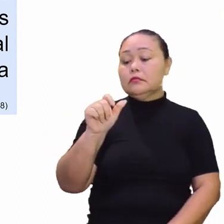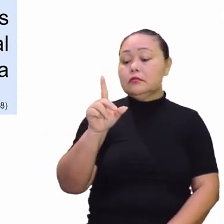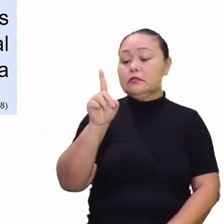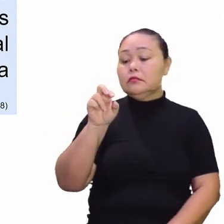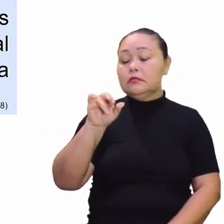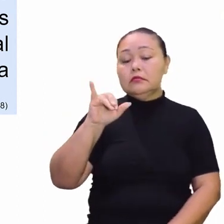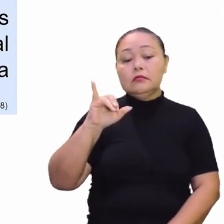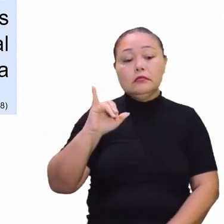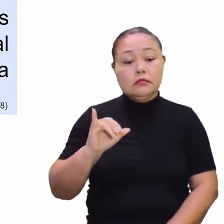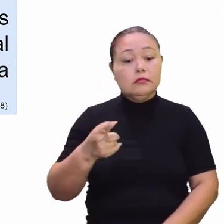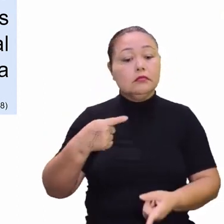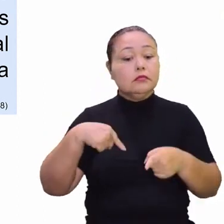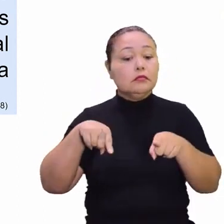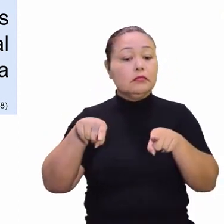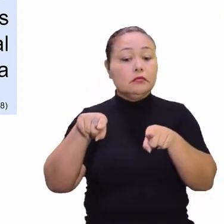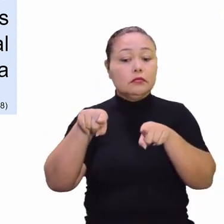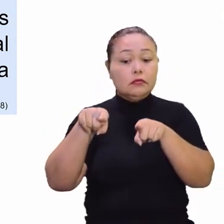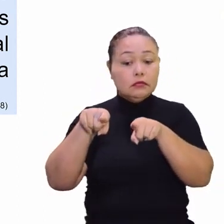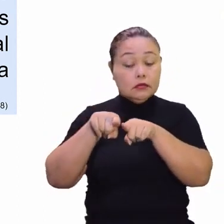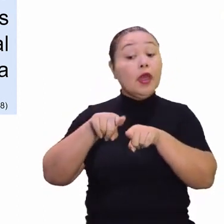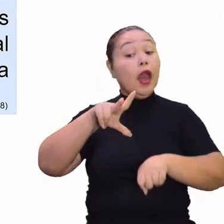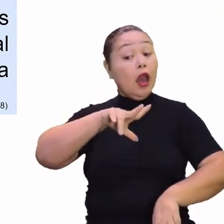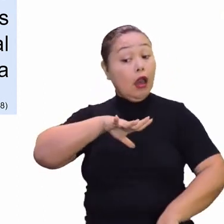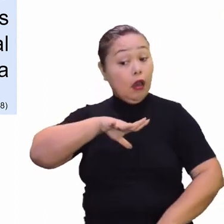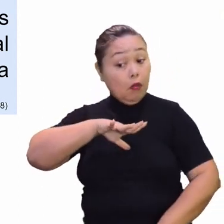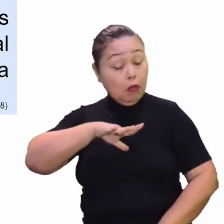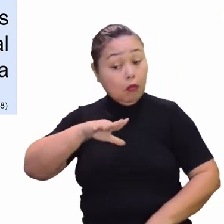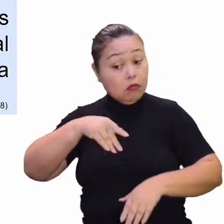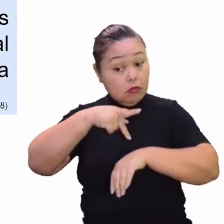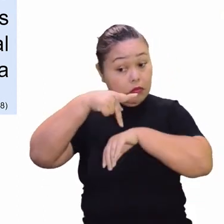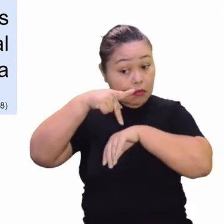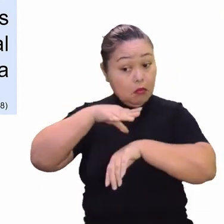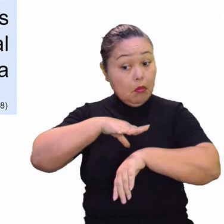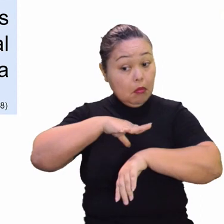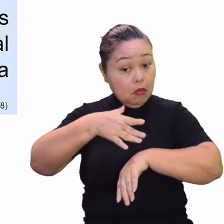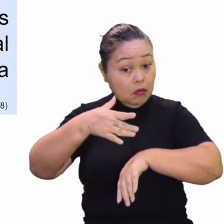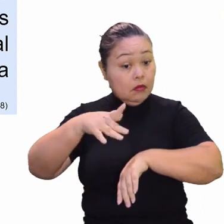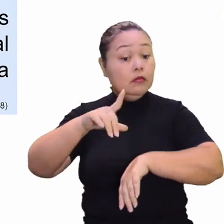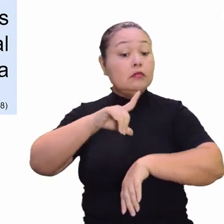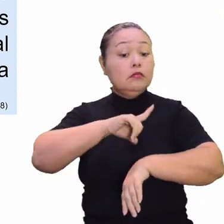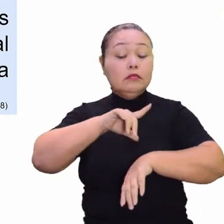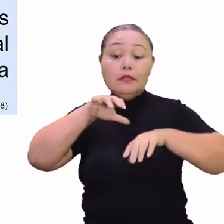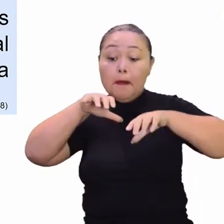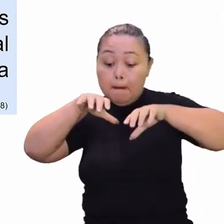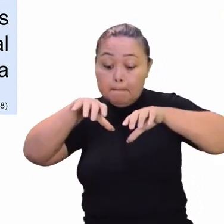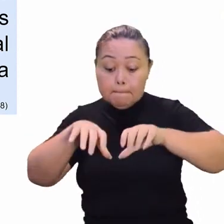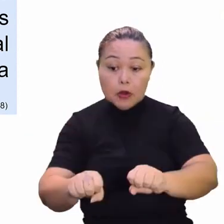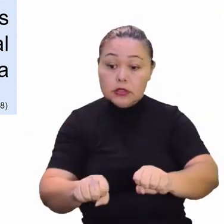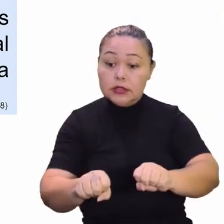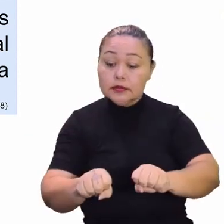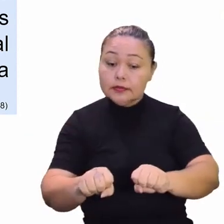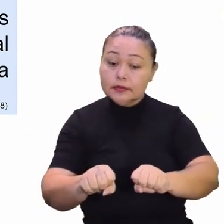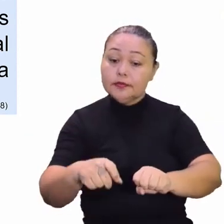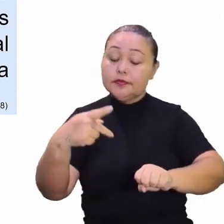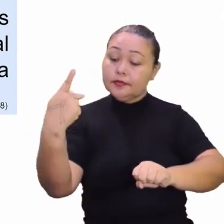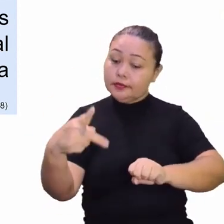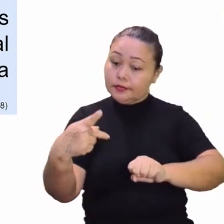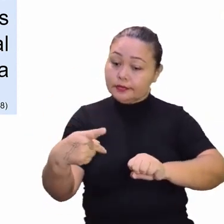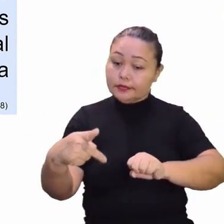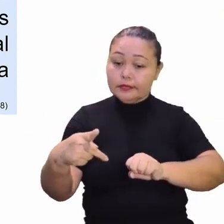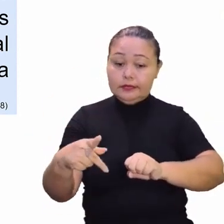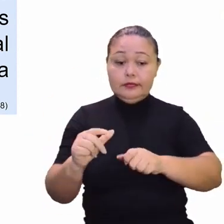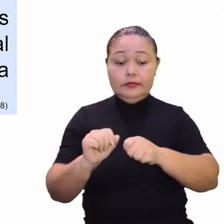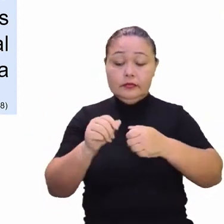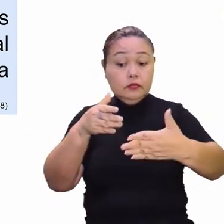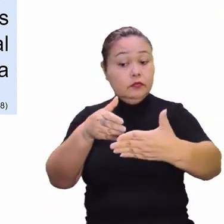passou a ter posse definitiva desta região e começou a fazer a defesa dos